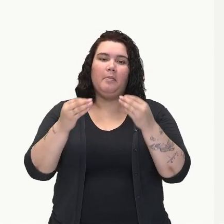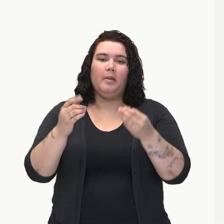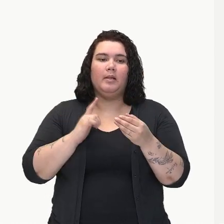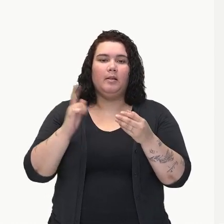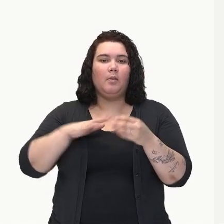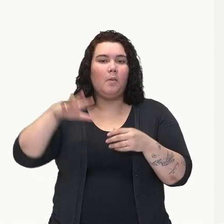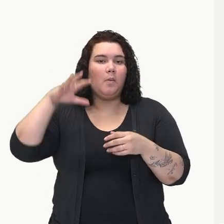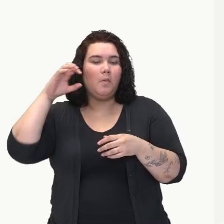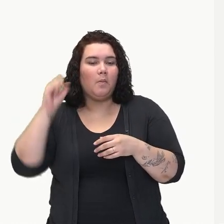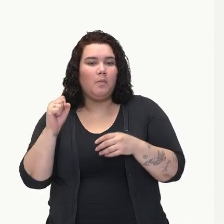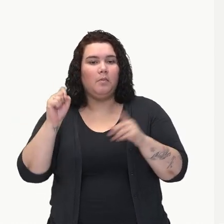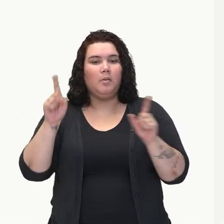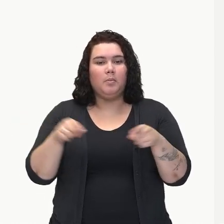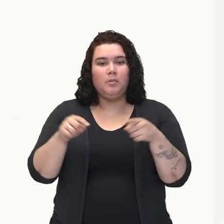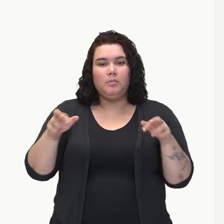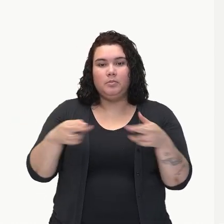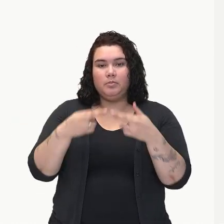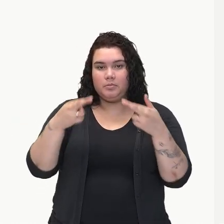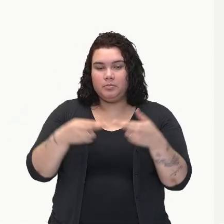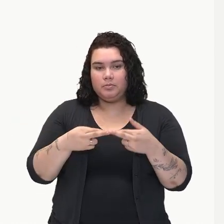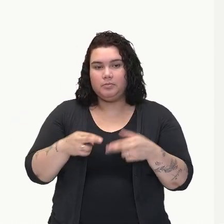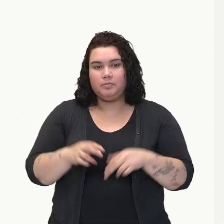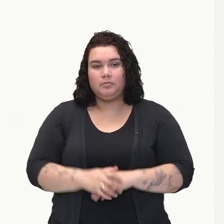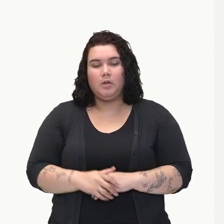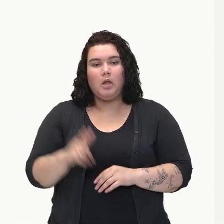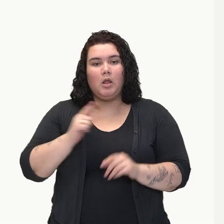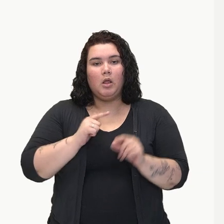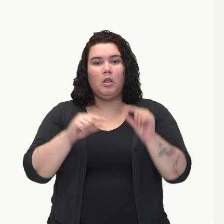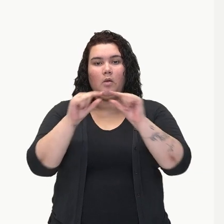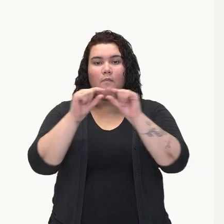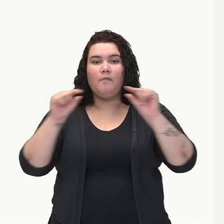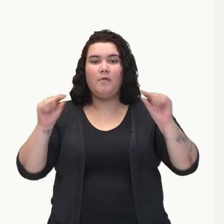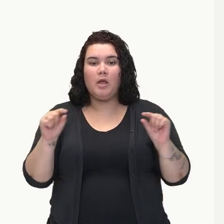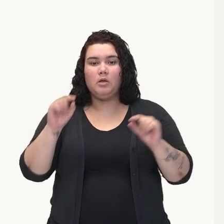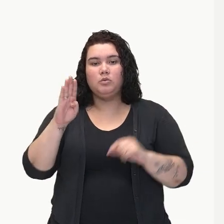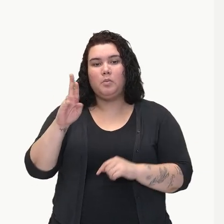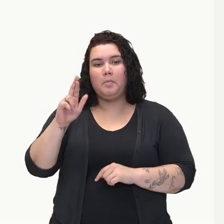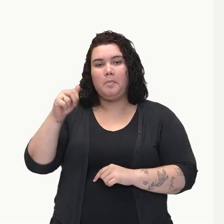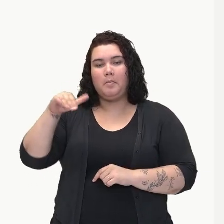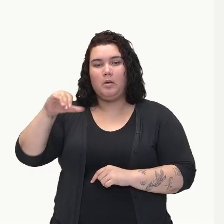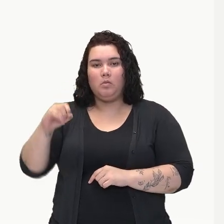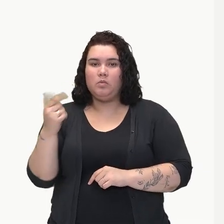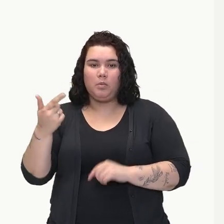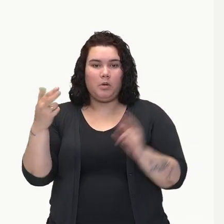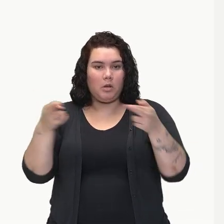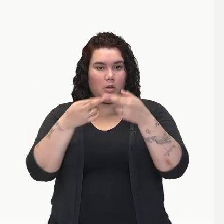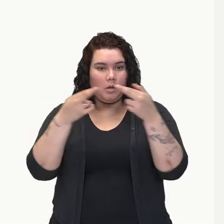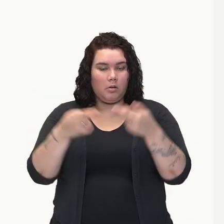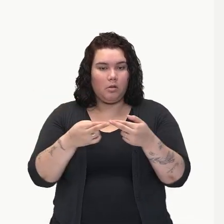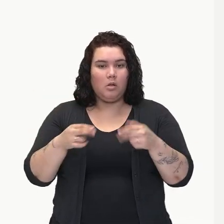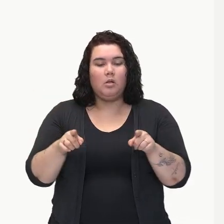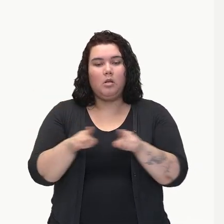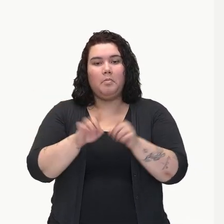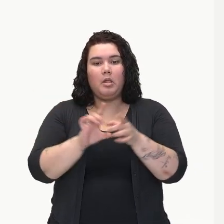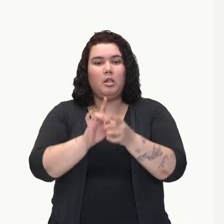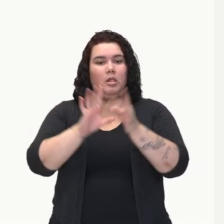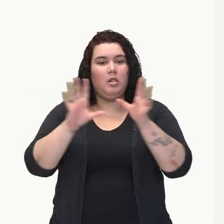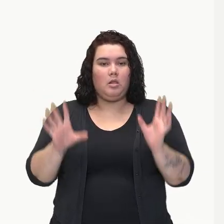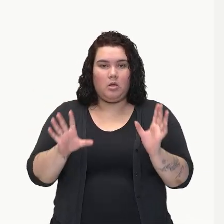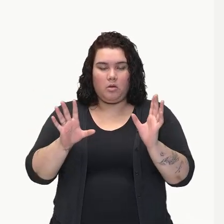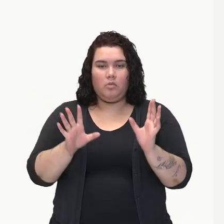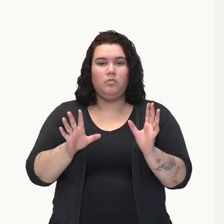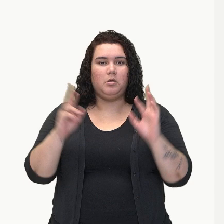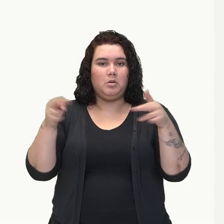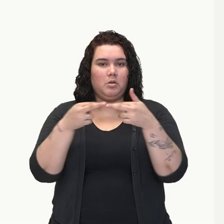poema, tá bom? Então a gente tem os versos brancos, que é com métrica e sem rima, e os livres, que são sem métrica